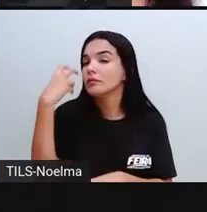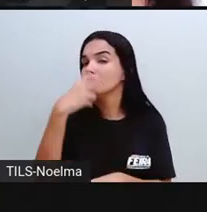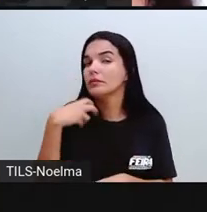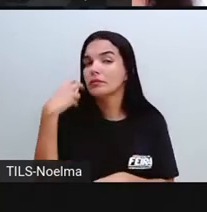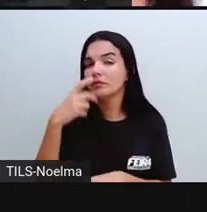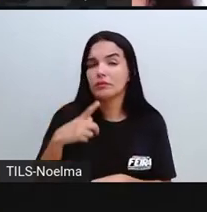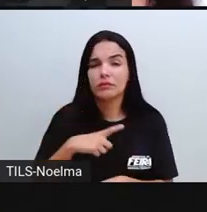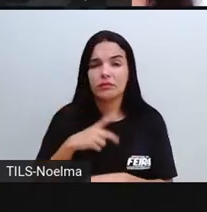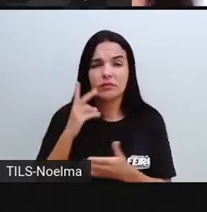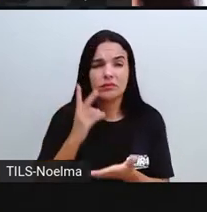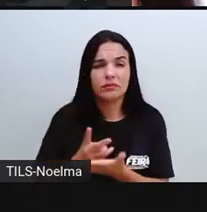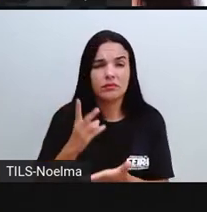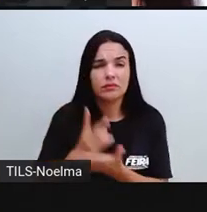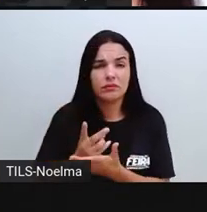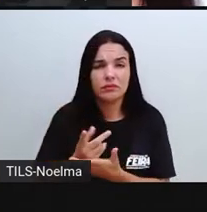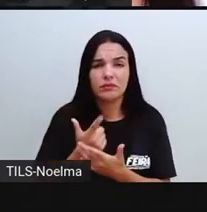assim,